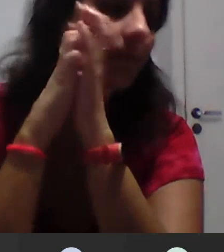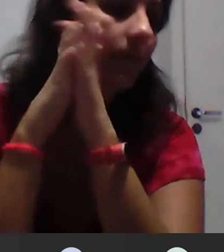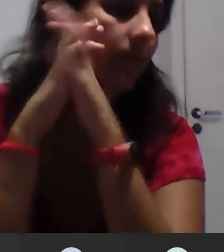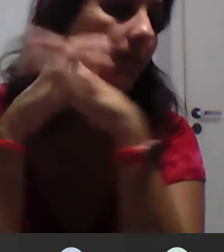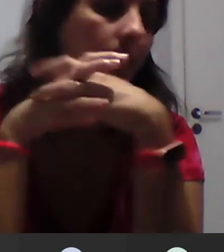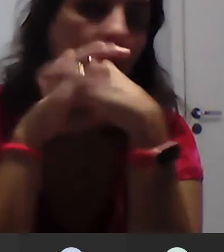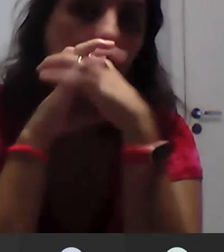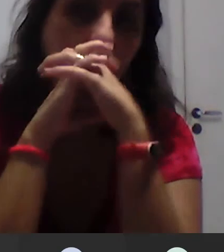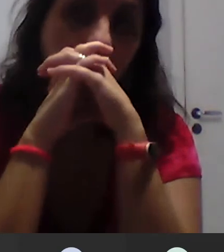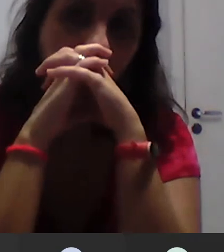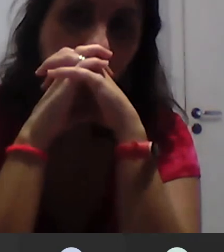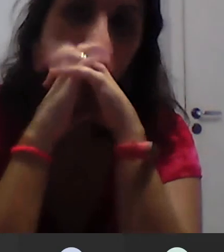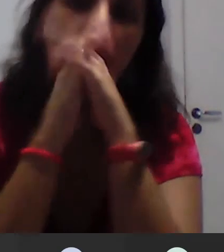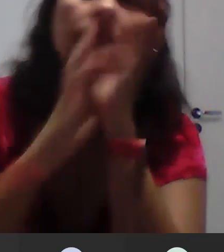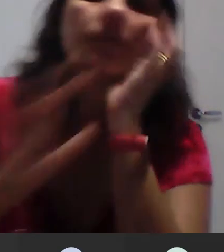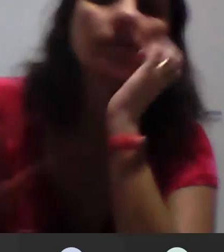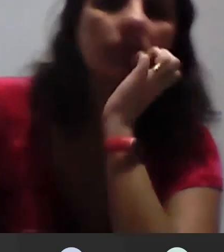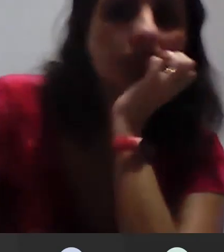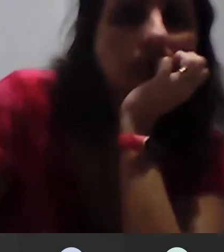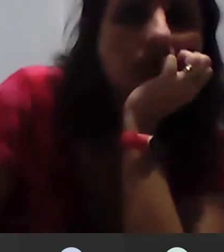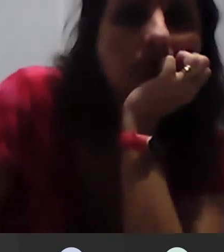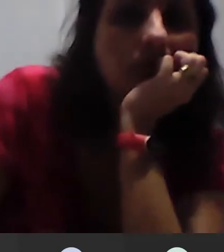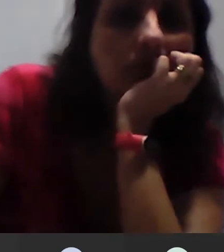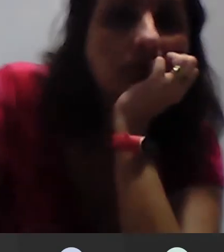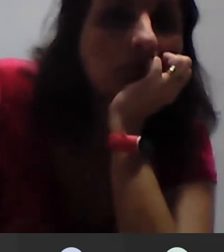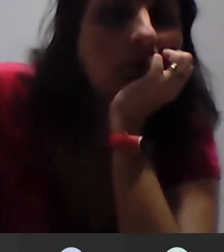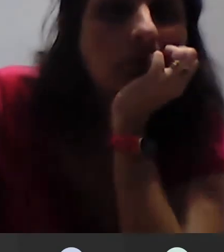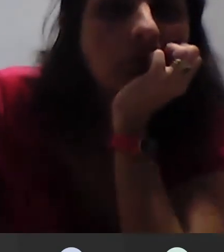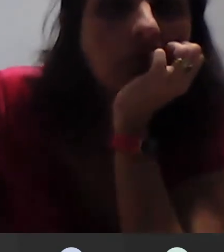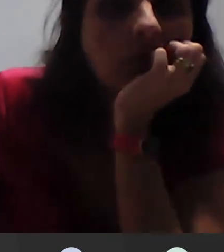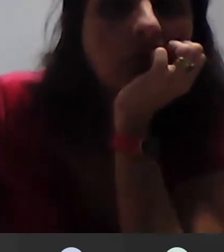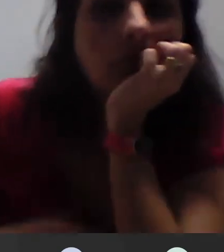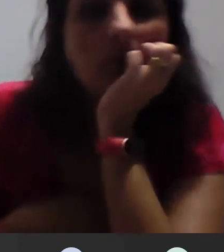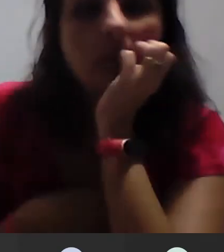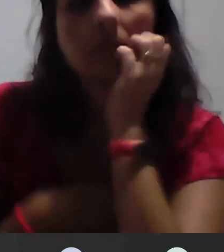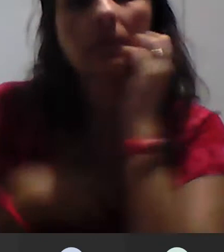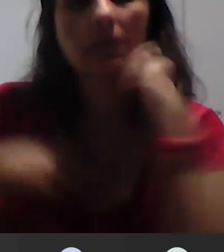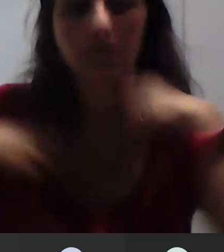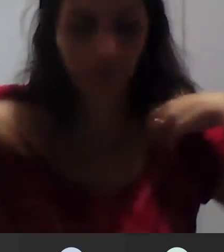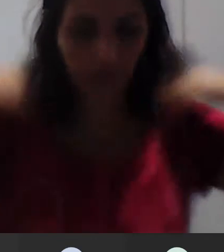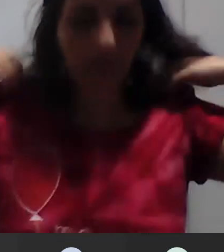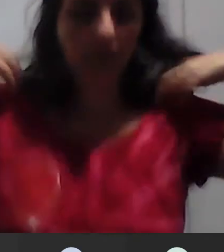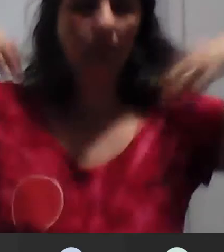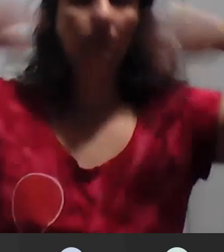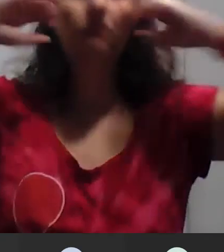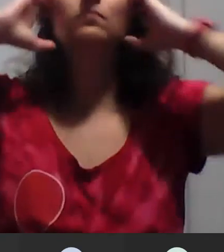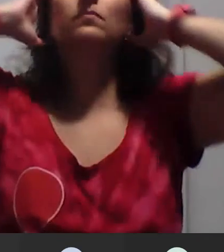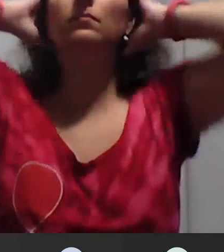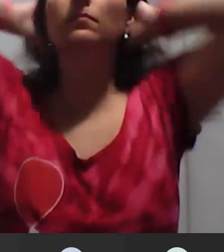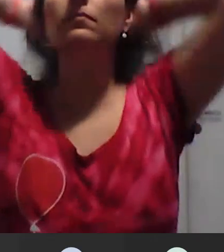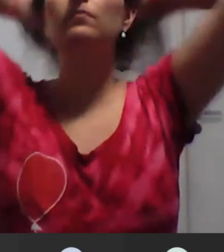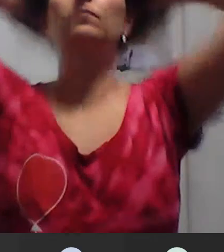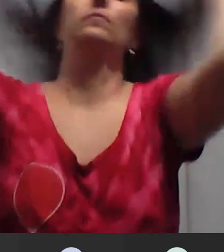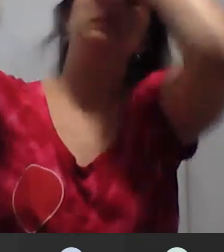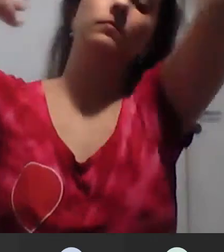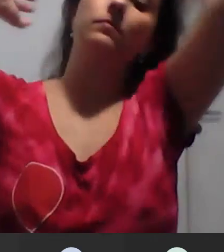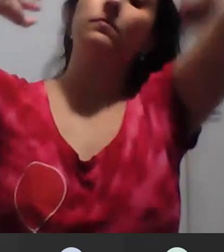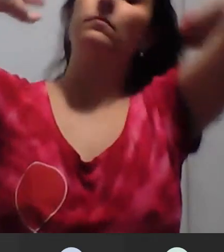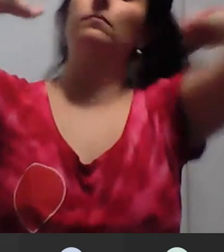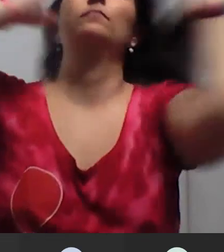bromatologia. A gente encerra, então, com a aula de hoje, a gente encerra o conteúdo da disciplina de bromatologia. Na próxima semana,